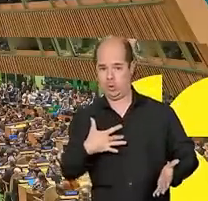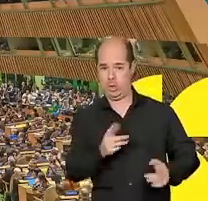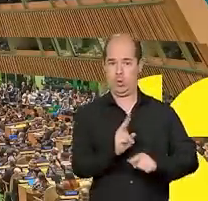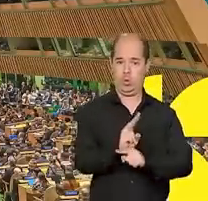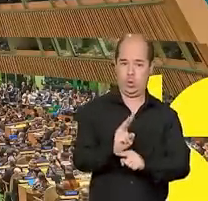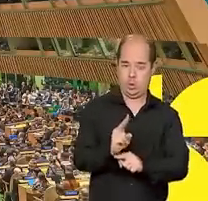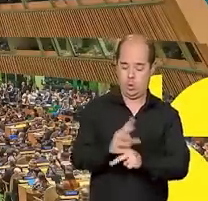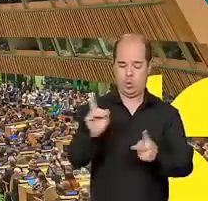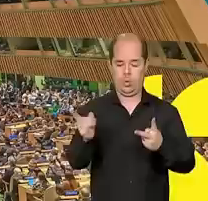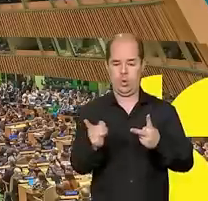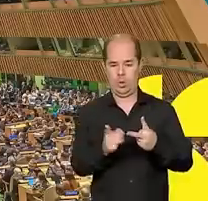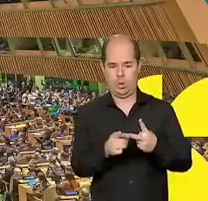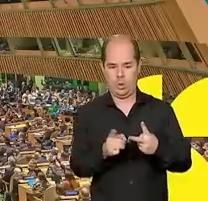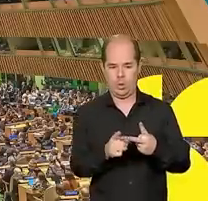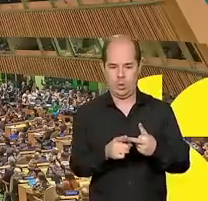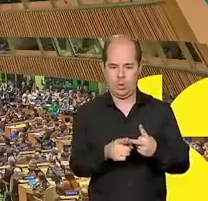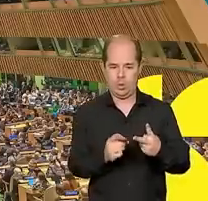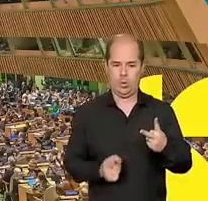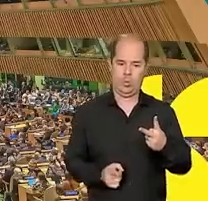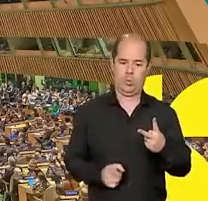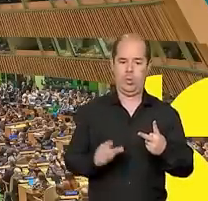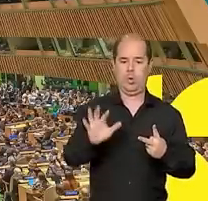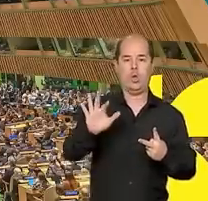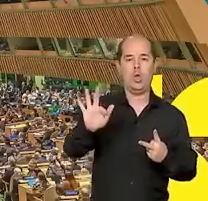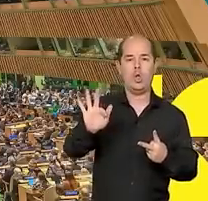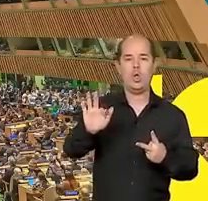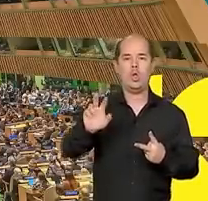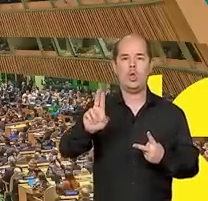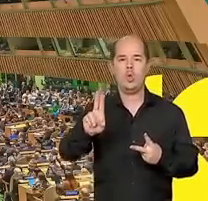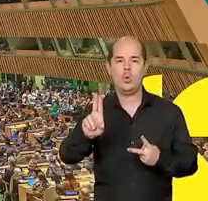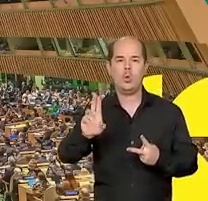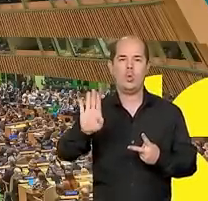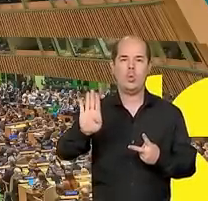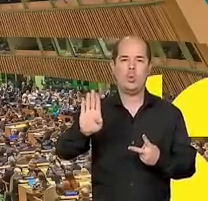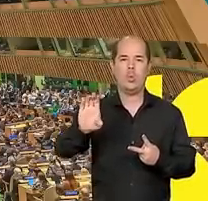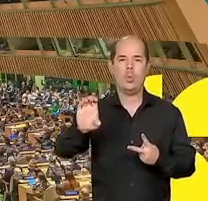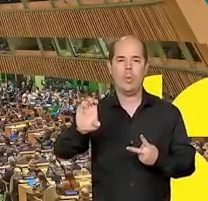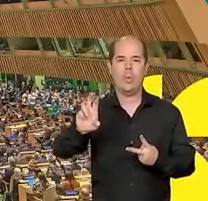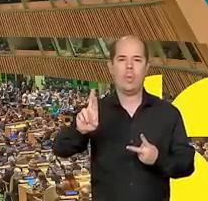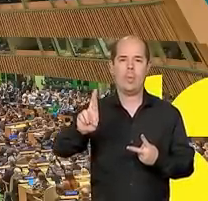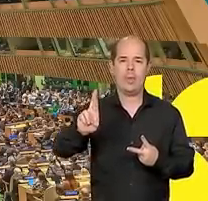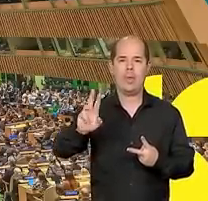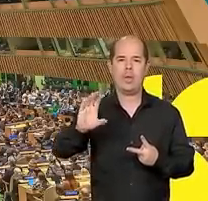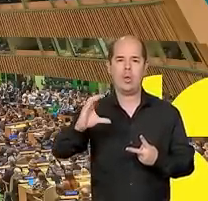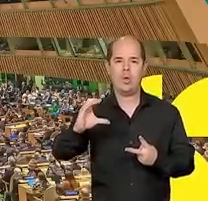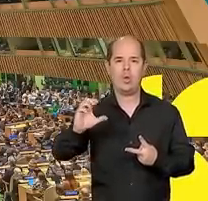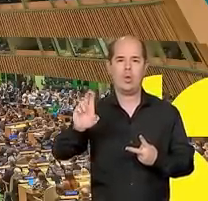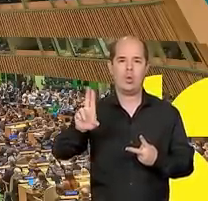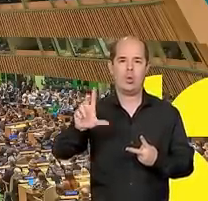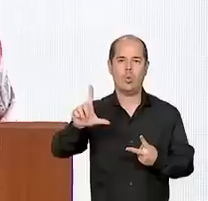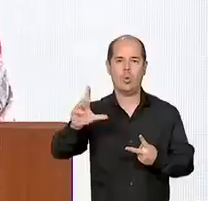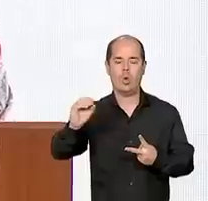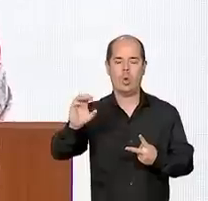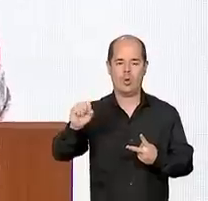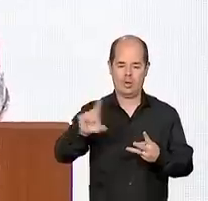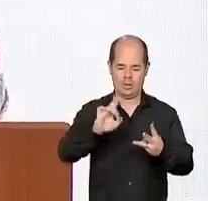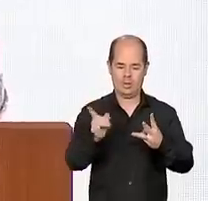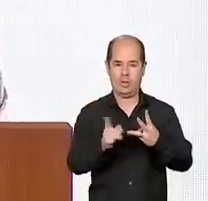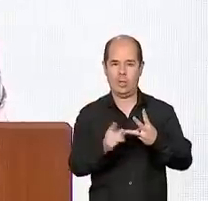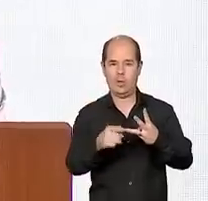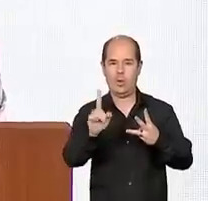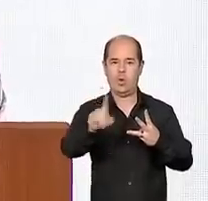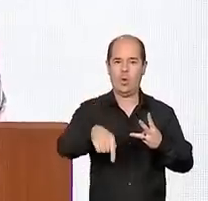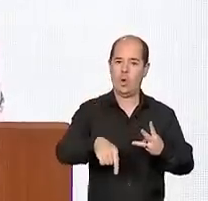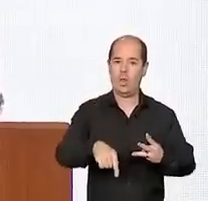também, junto com outras doenças negligenciadas, e uma reunião de alto nível sobre cobertura universal da saúde. Ou